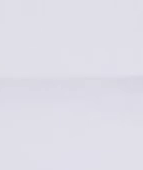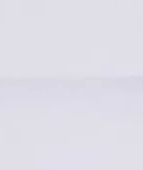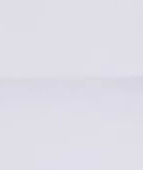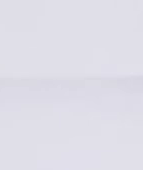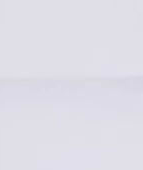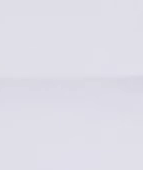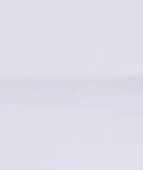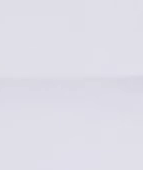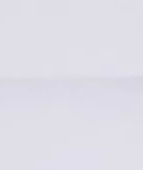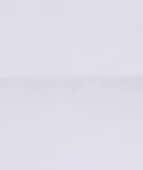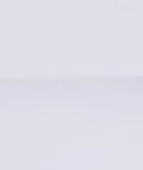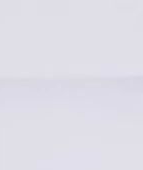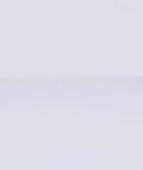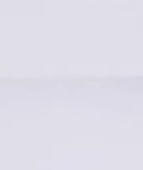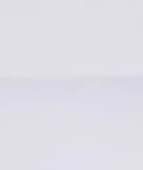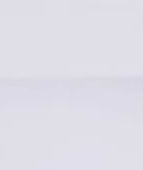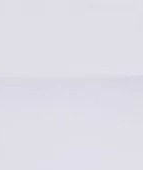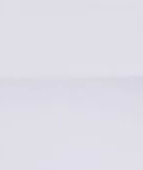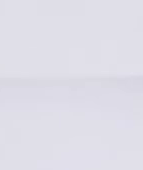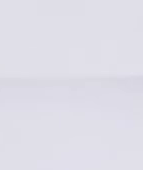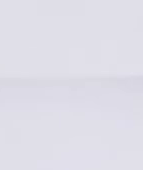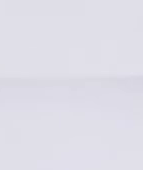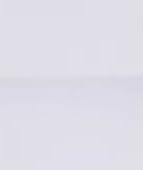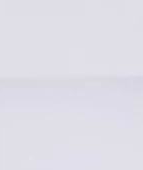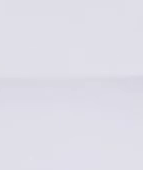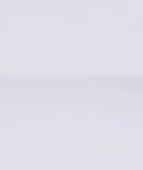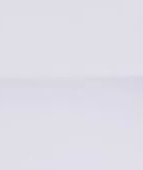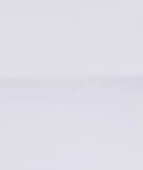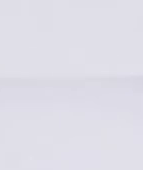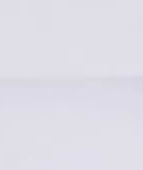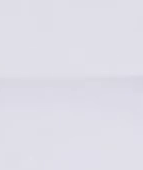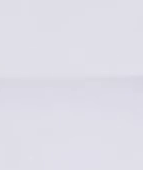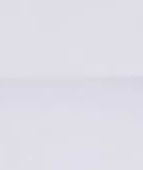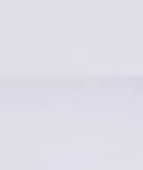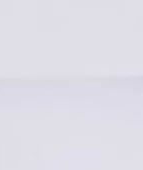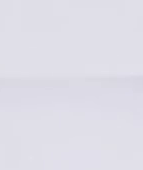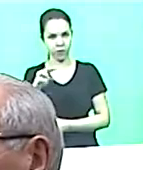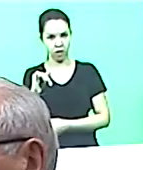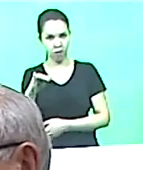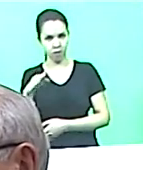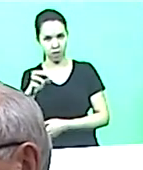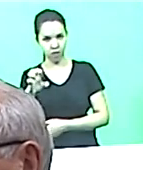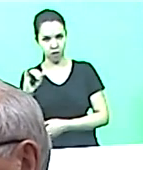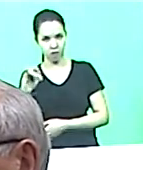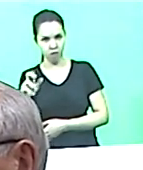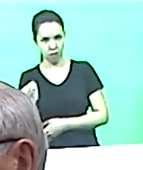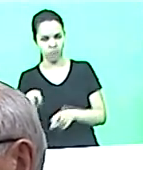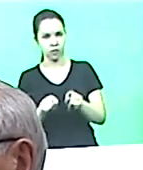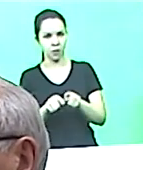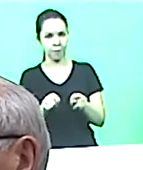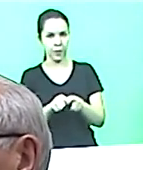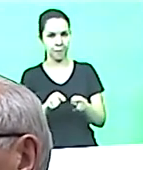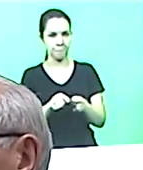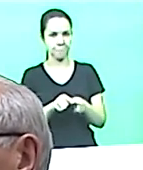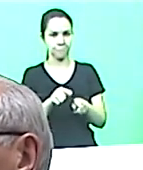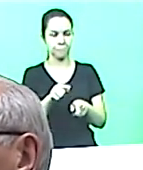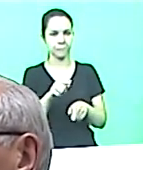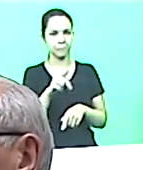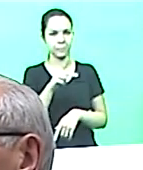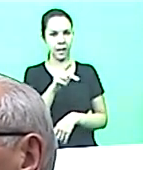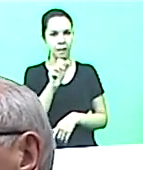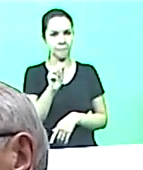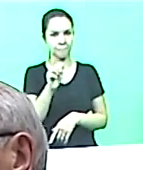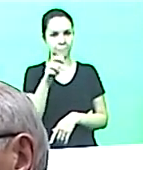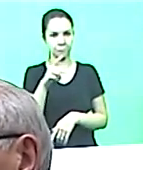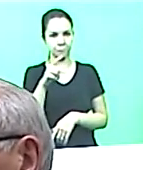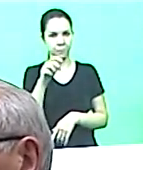também porque lá se perdem mais de 100 vidas catarinenses todos os anos. Já o deputado Silvio Drevic, do PP,